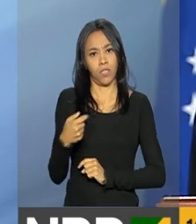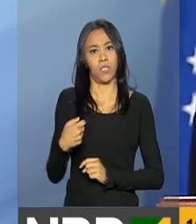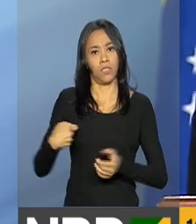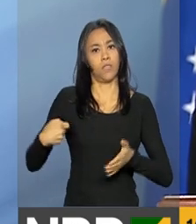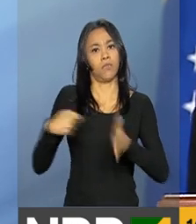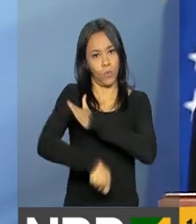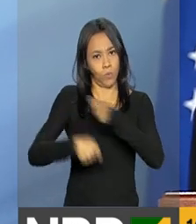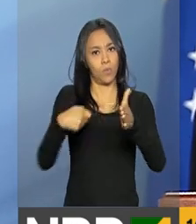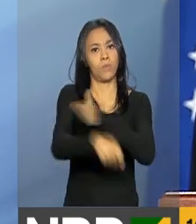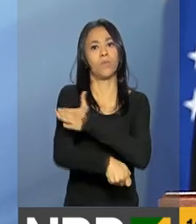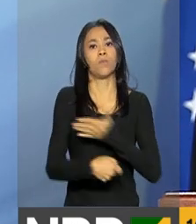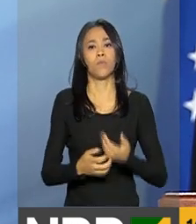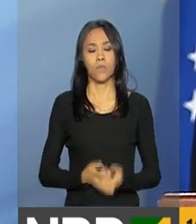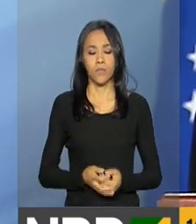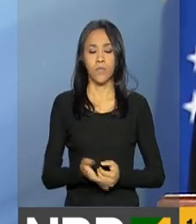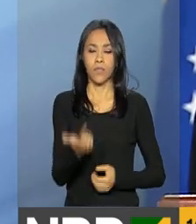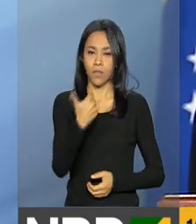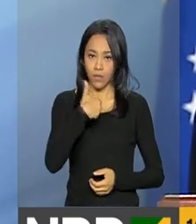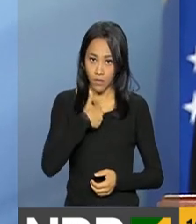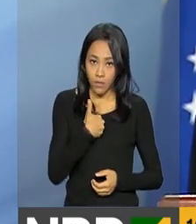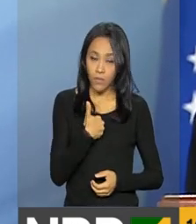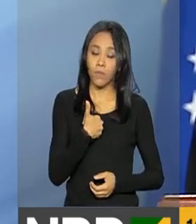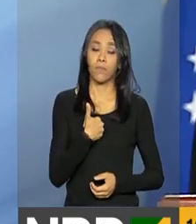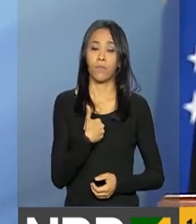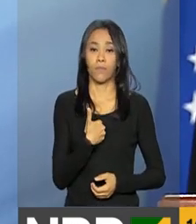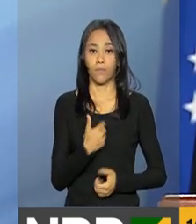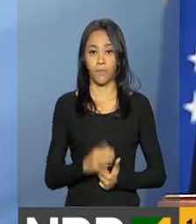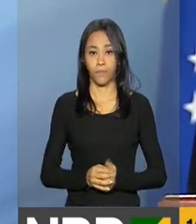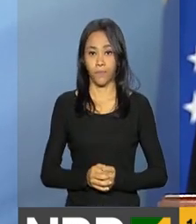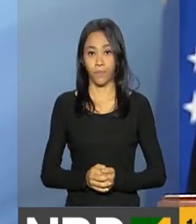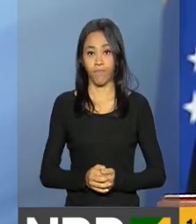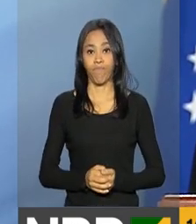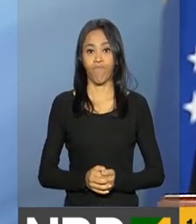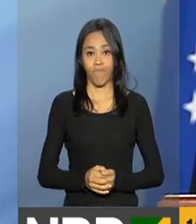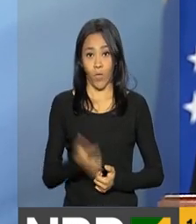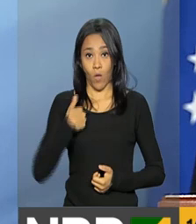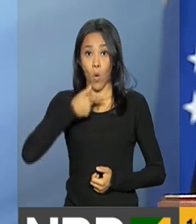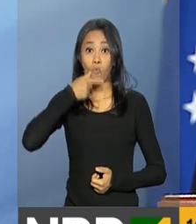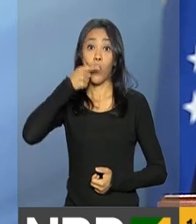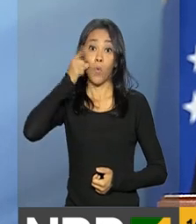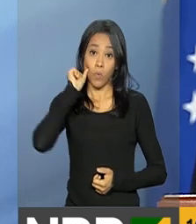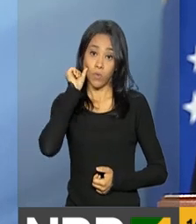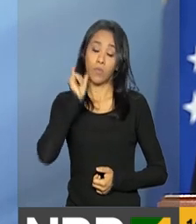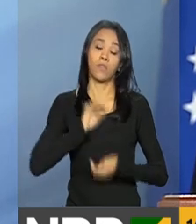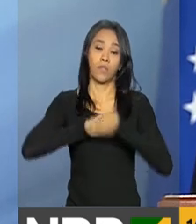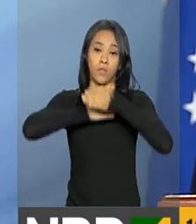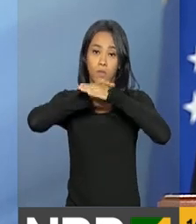Eu registro que ajustamos ontem à noite,